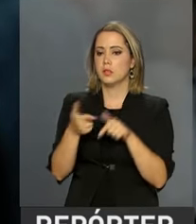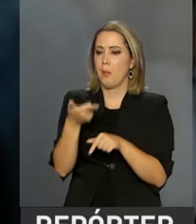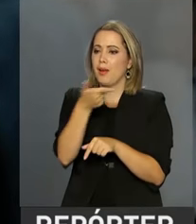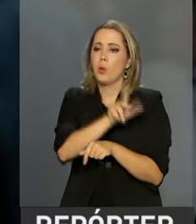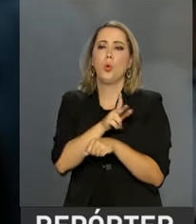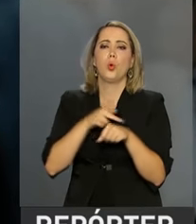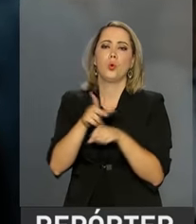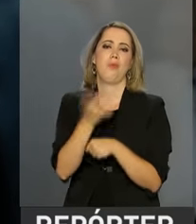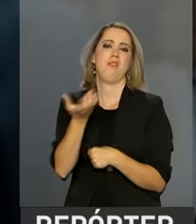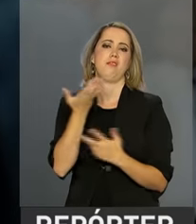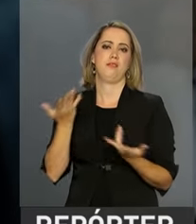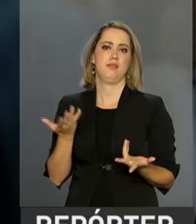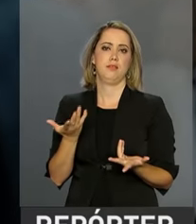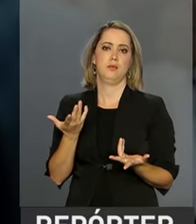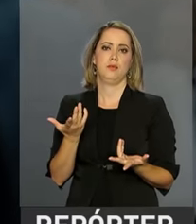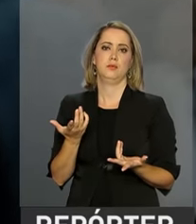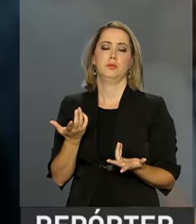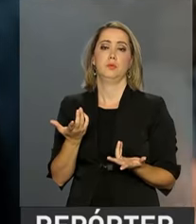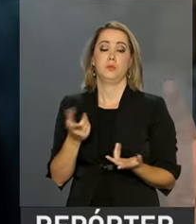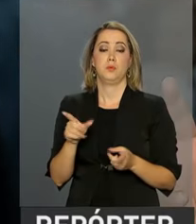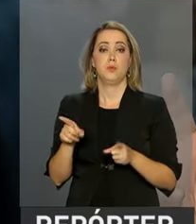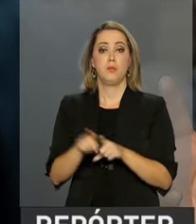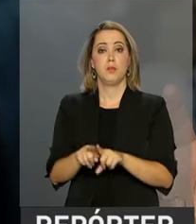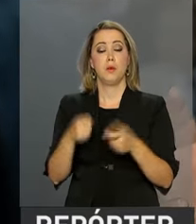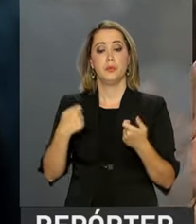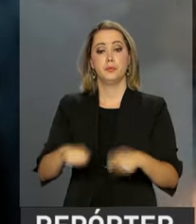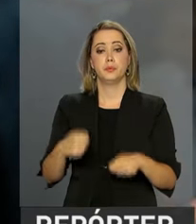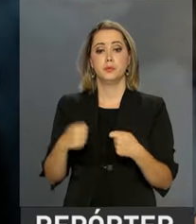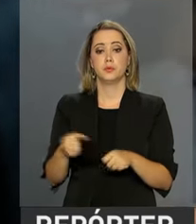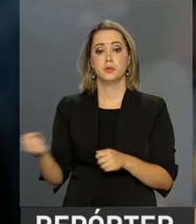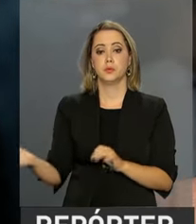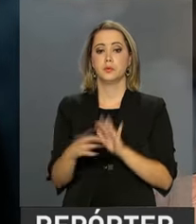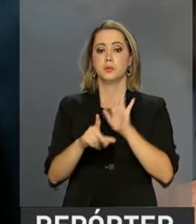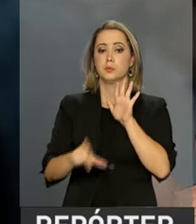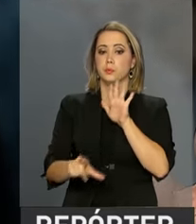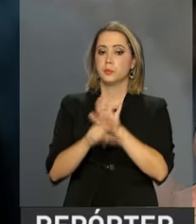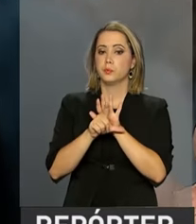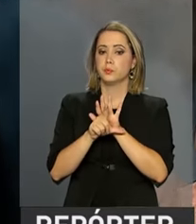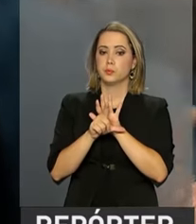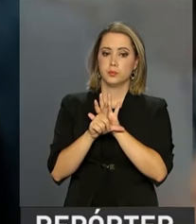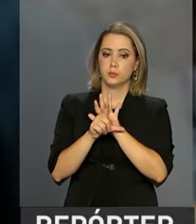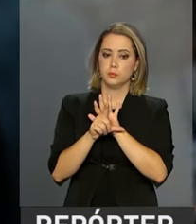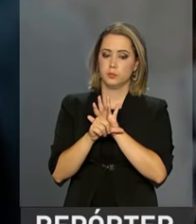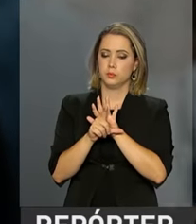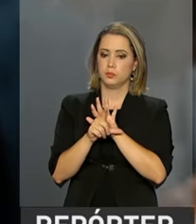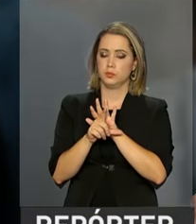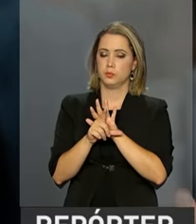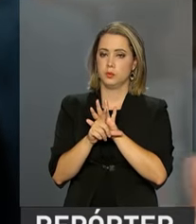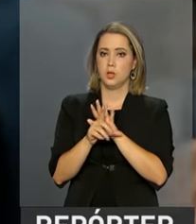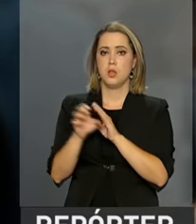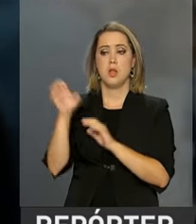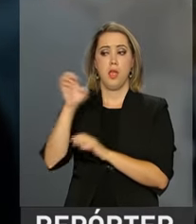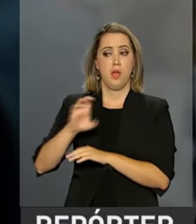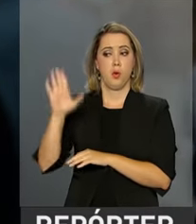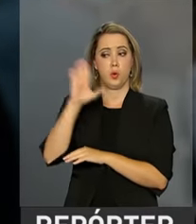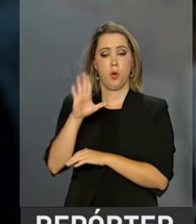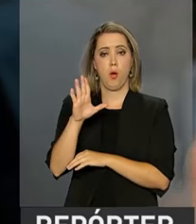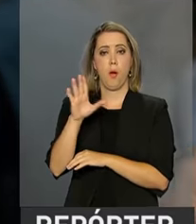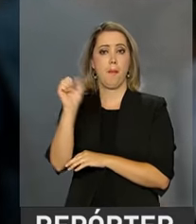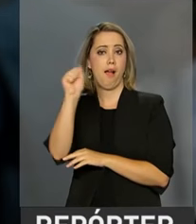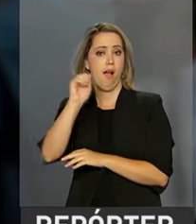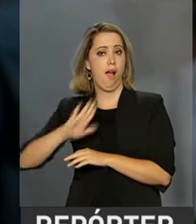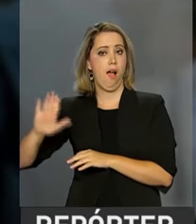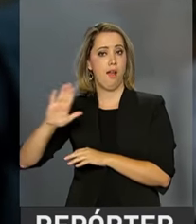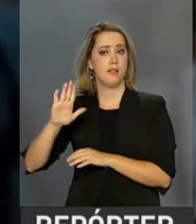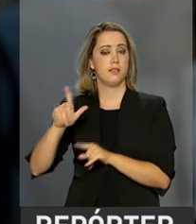para cá, e exige modernizar. Os países europeus e da Ásia já fizeram isso.